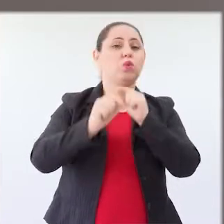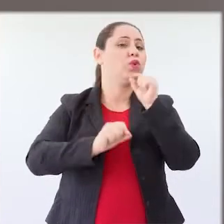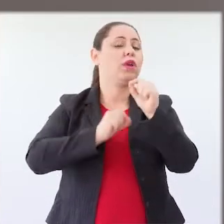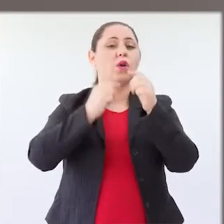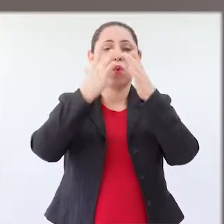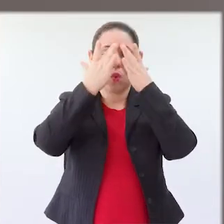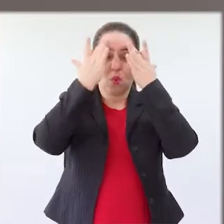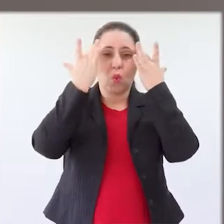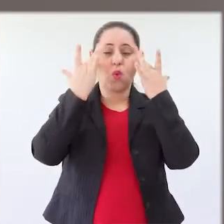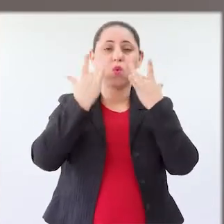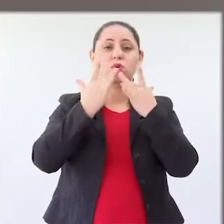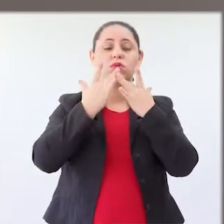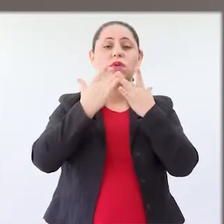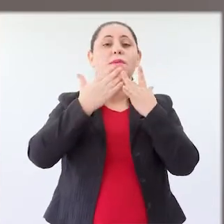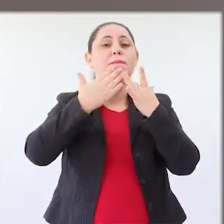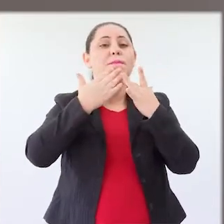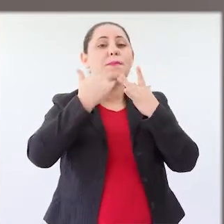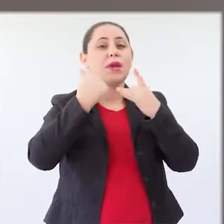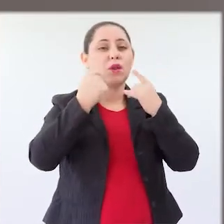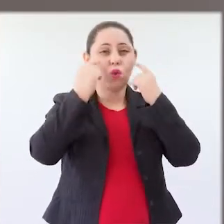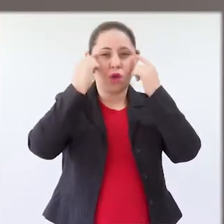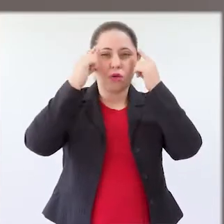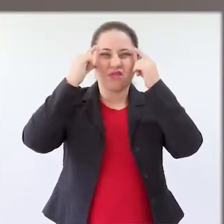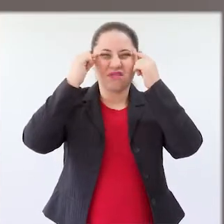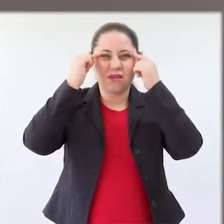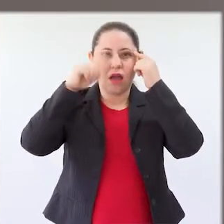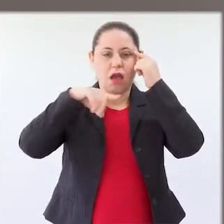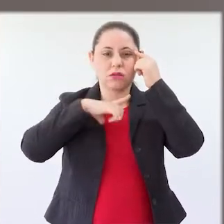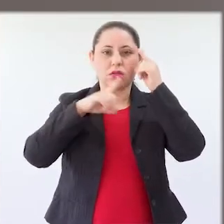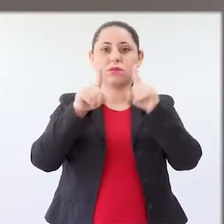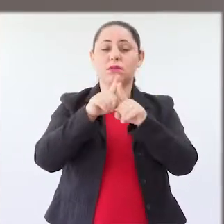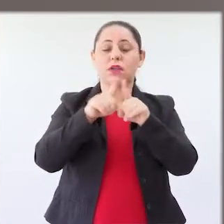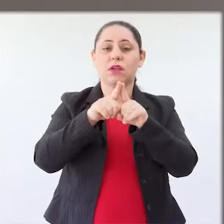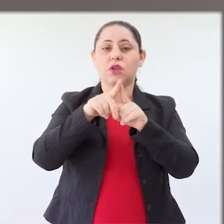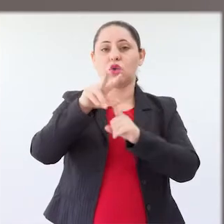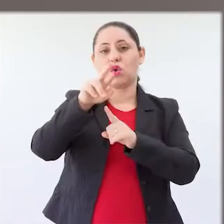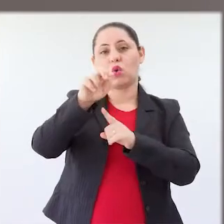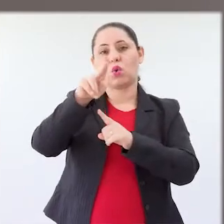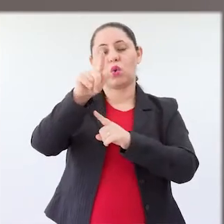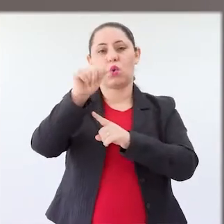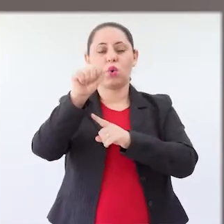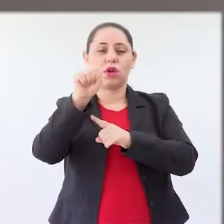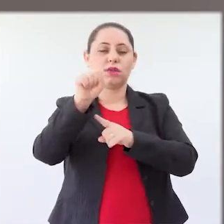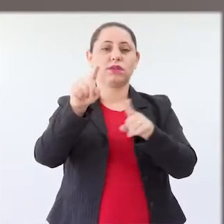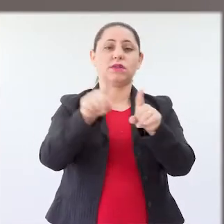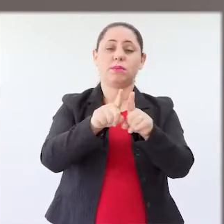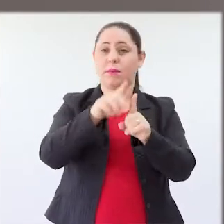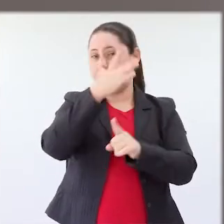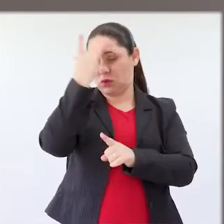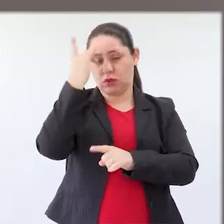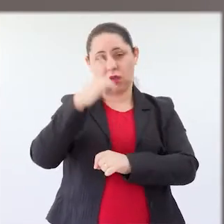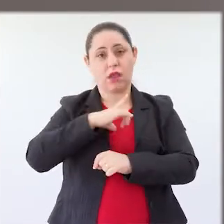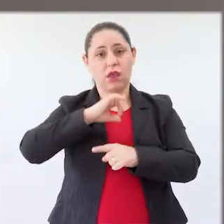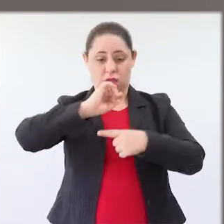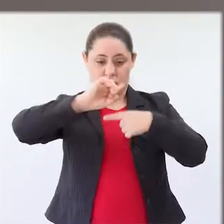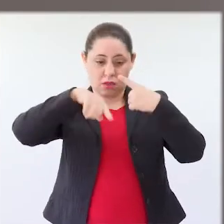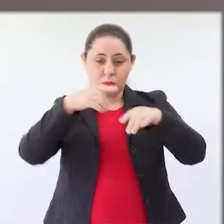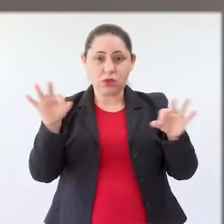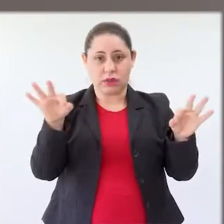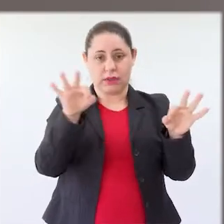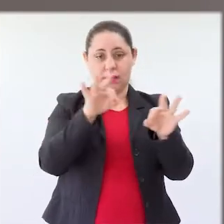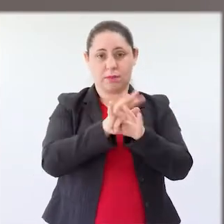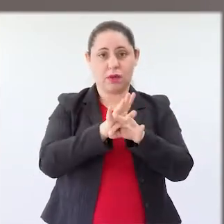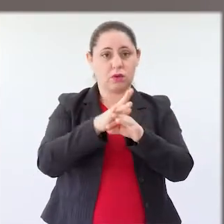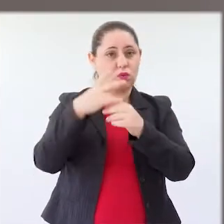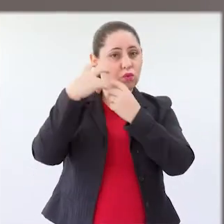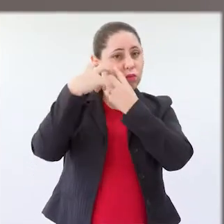Na face, então vai melhorar as ruguinhas estáticas e dinâmicas, aquelas ruguinhas tão indesejáveis. E o pós-procedimento é